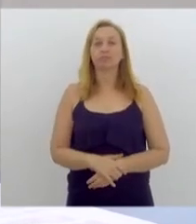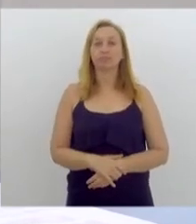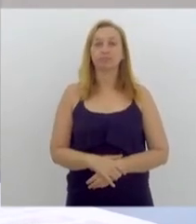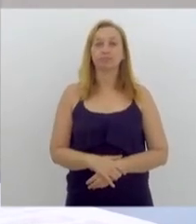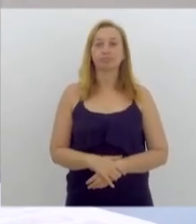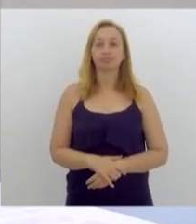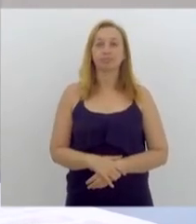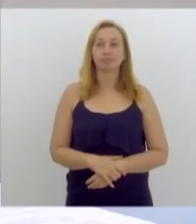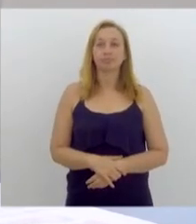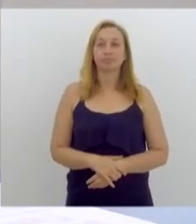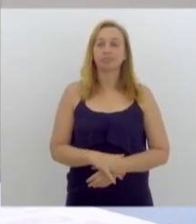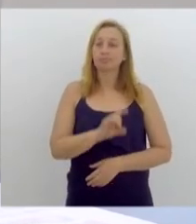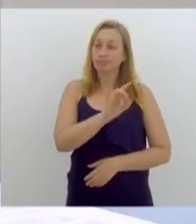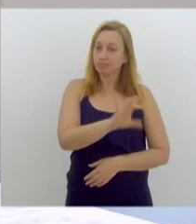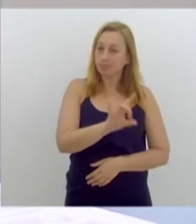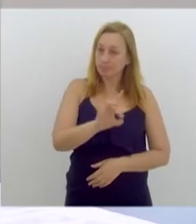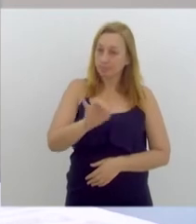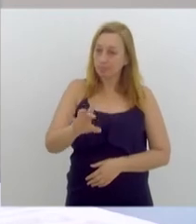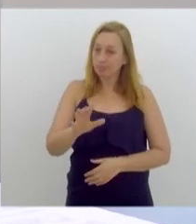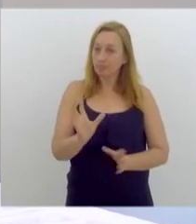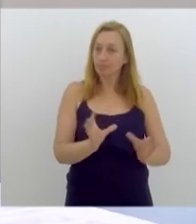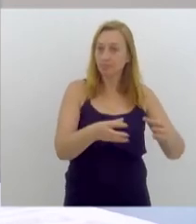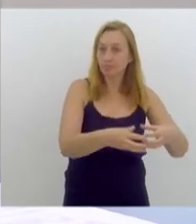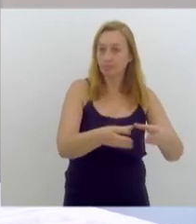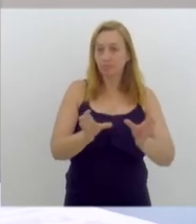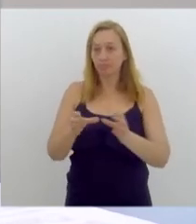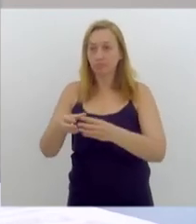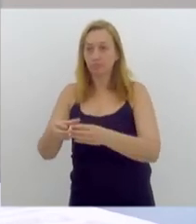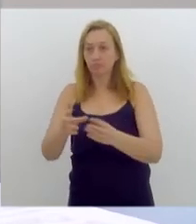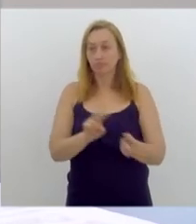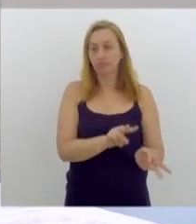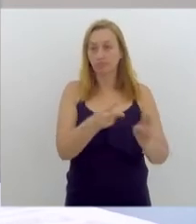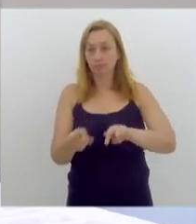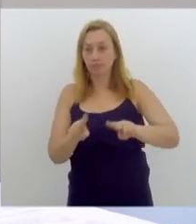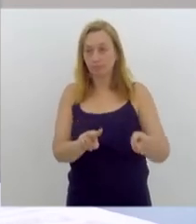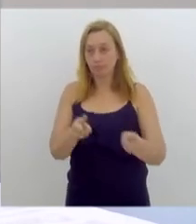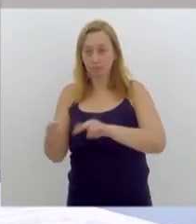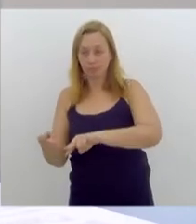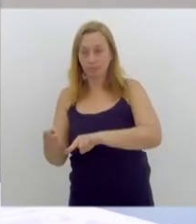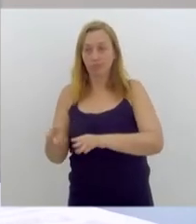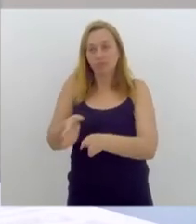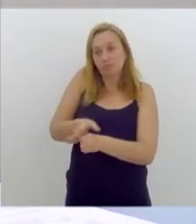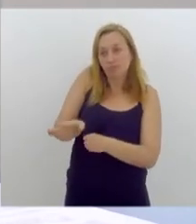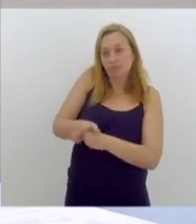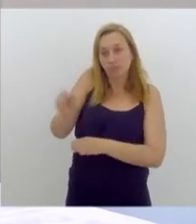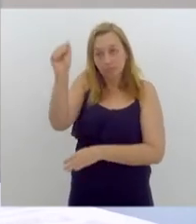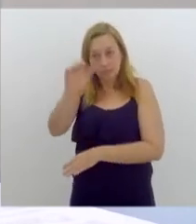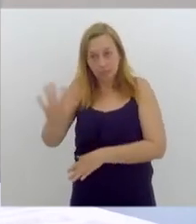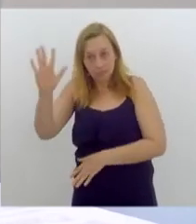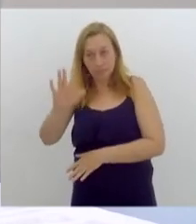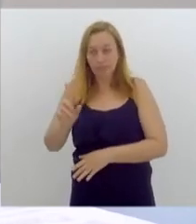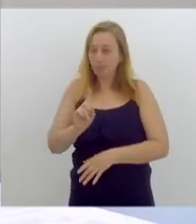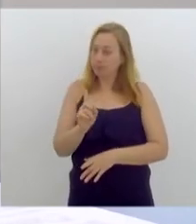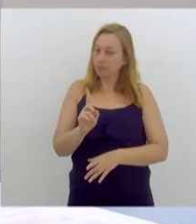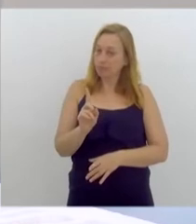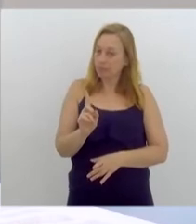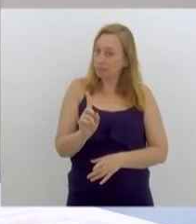é porque cada um dos órgãos encaminha mas foi orientação geral não sei o que que aconteceu